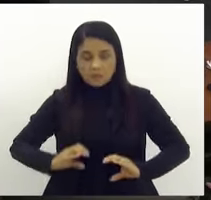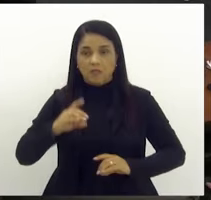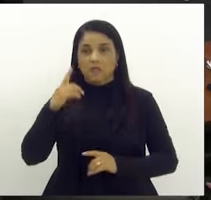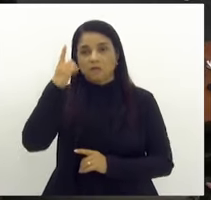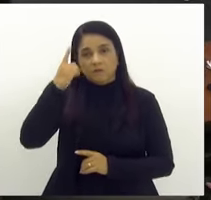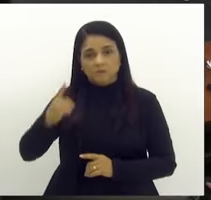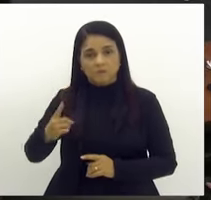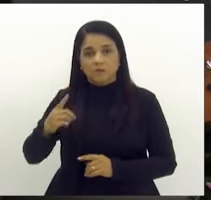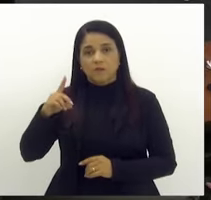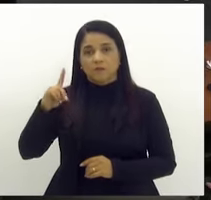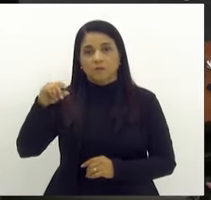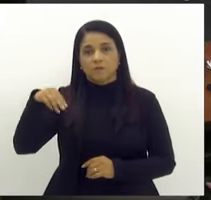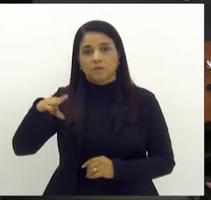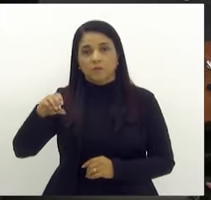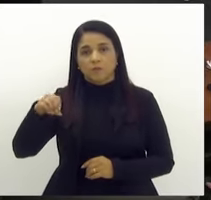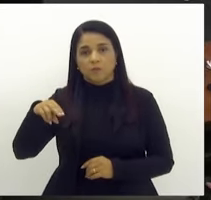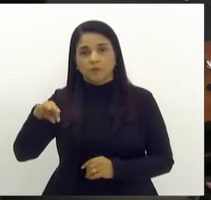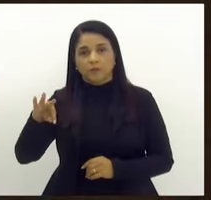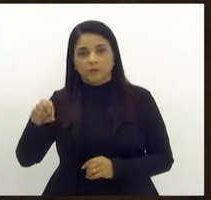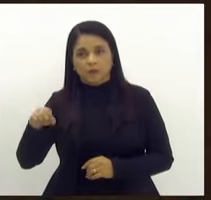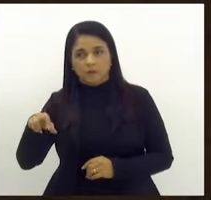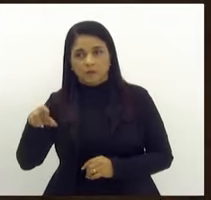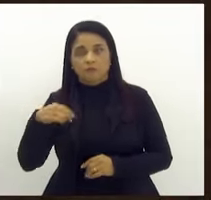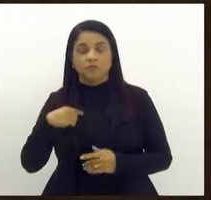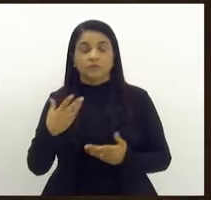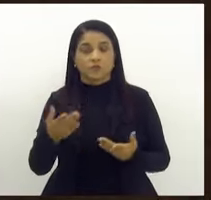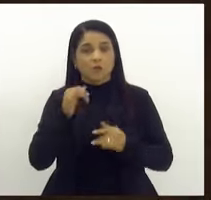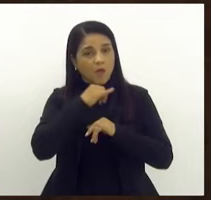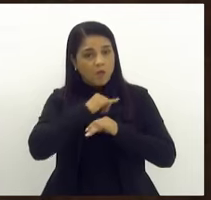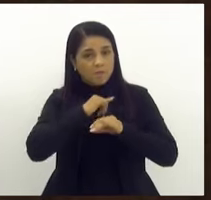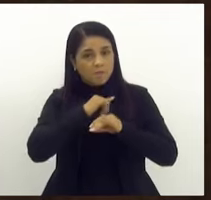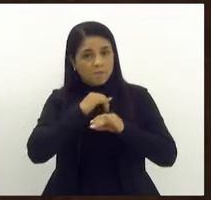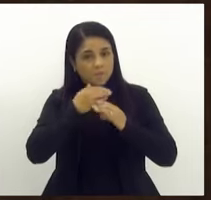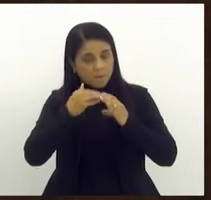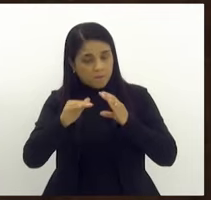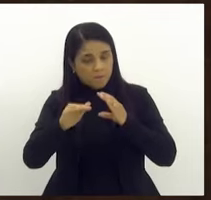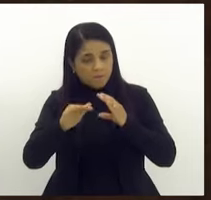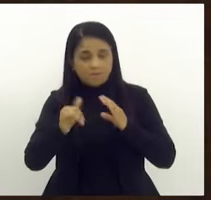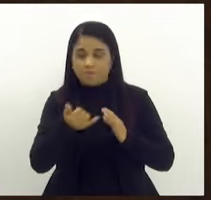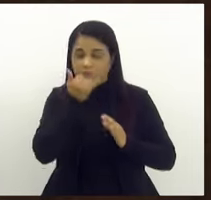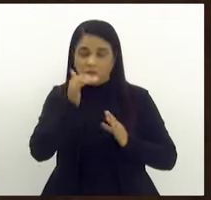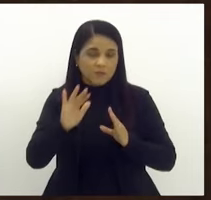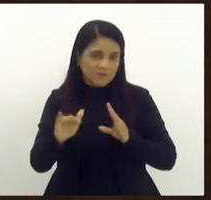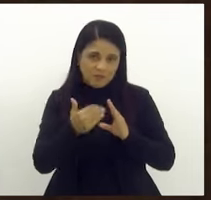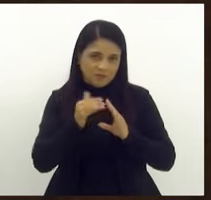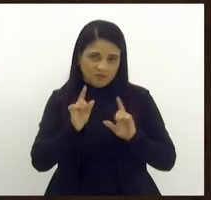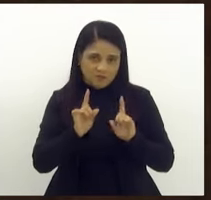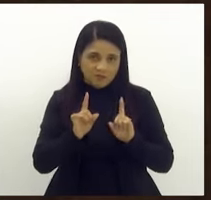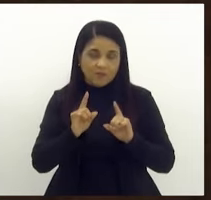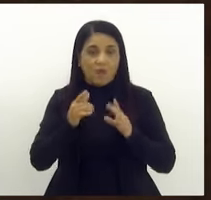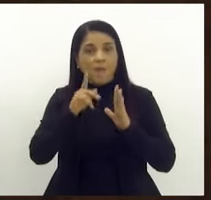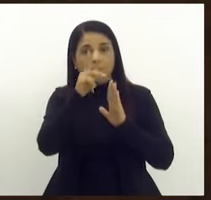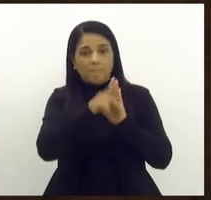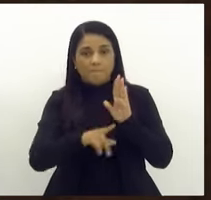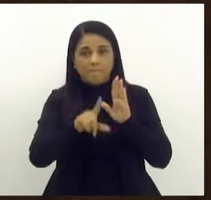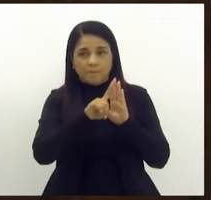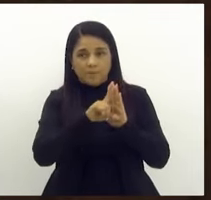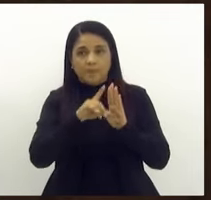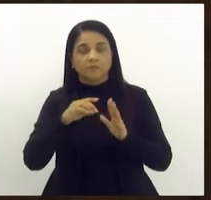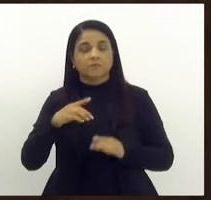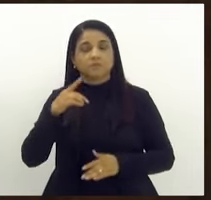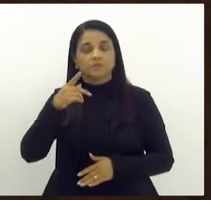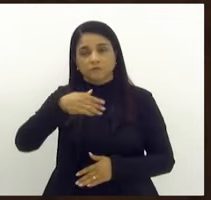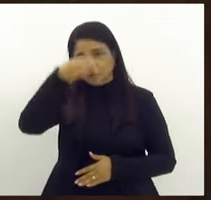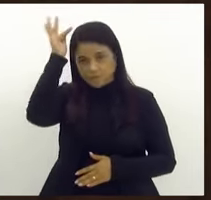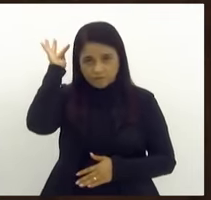senhor presidente o presente mensagem pretende a mensagem não perdão PLC do deputado Fred